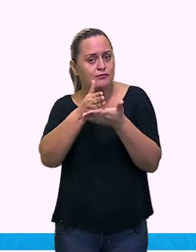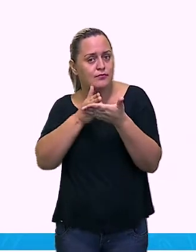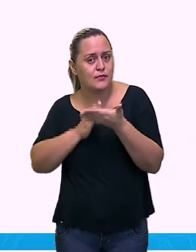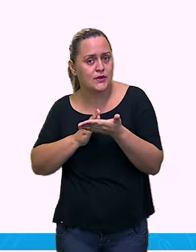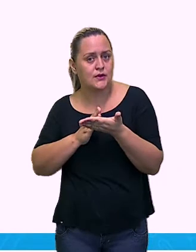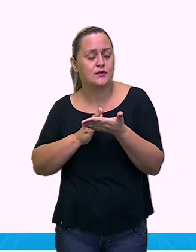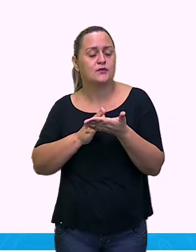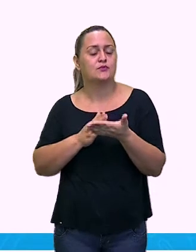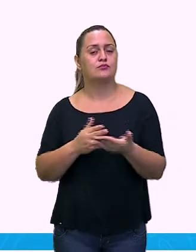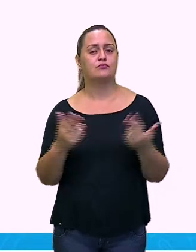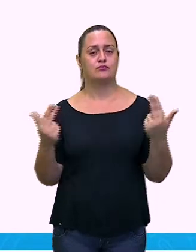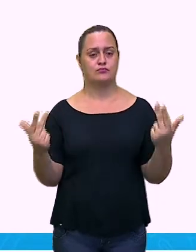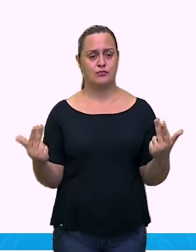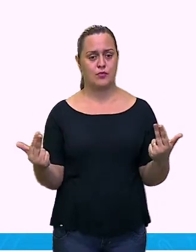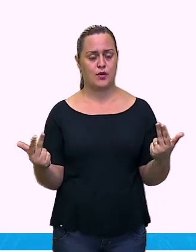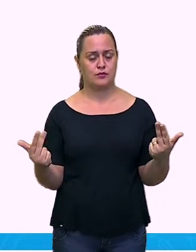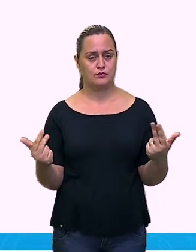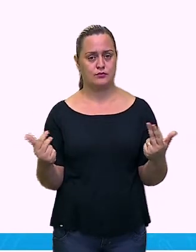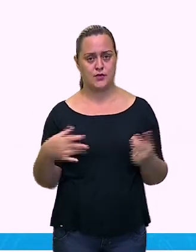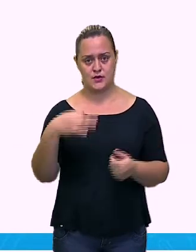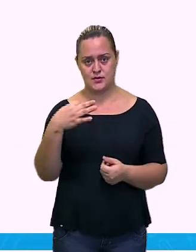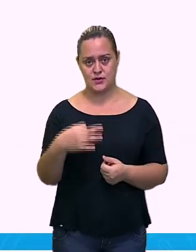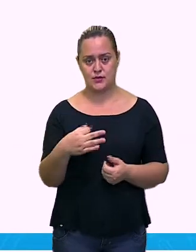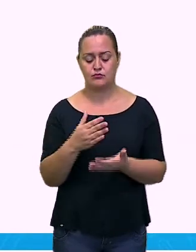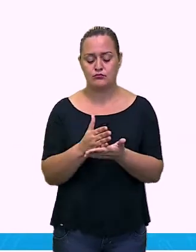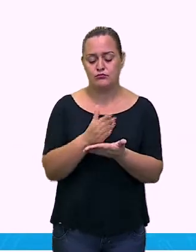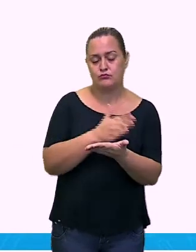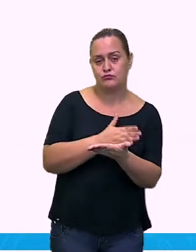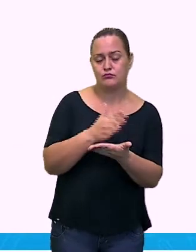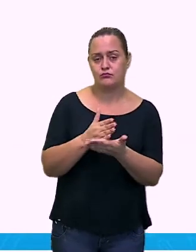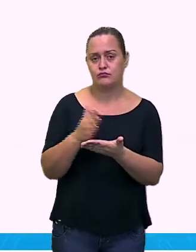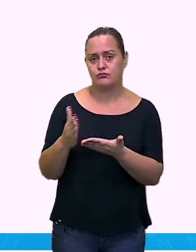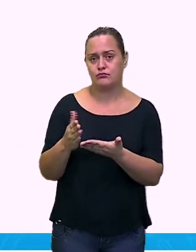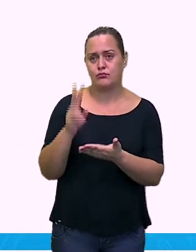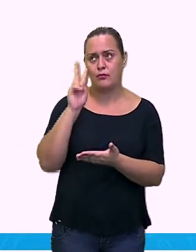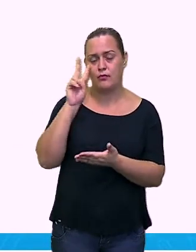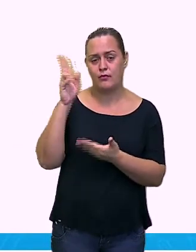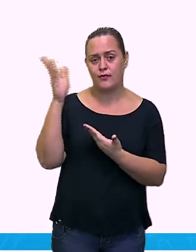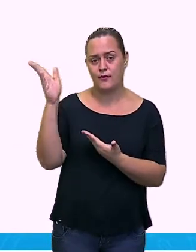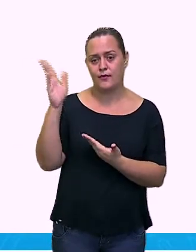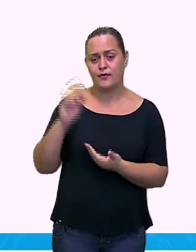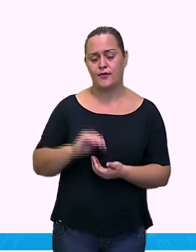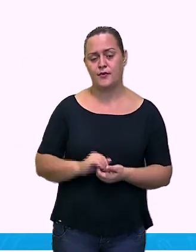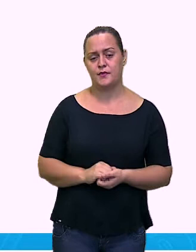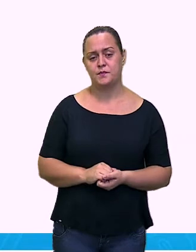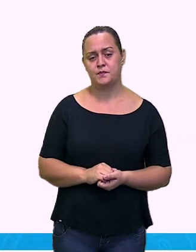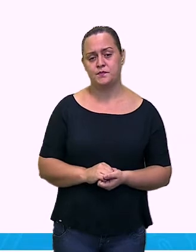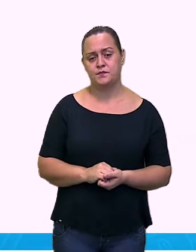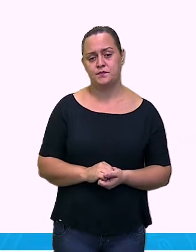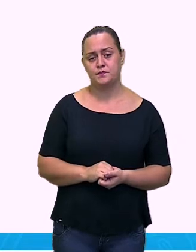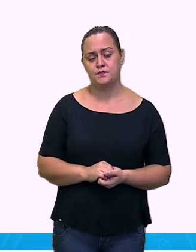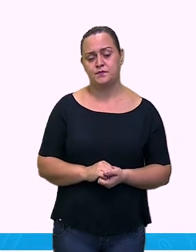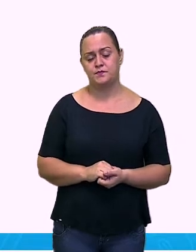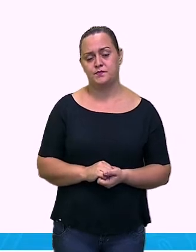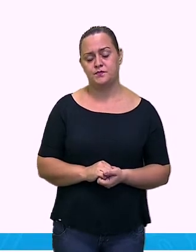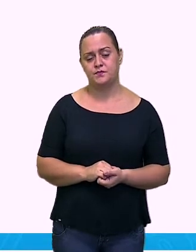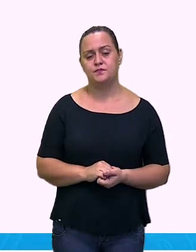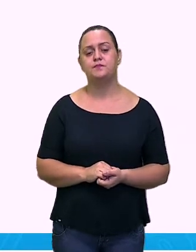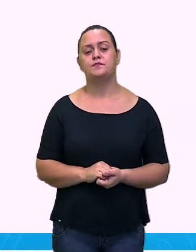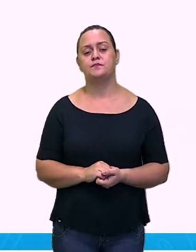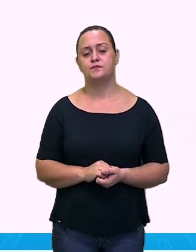para ela esse segundo para ele esse aqui para ela